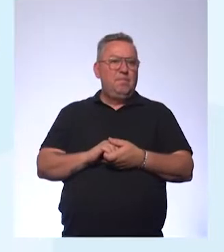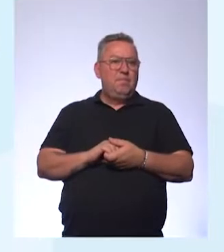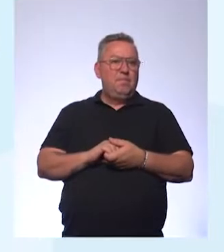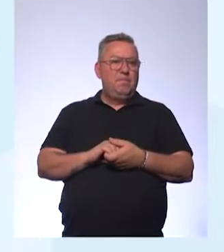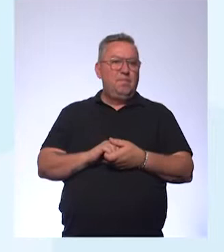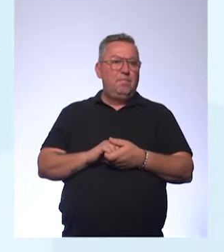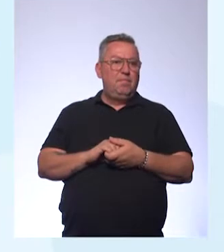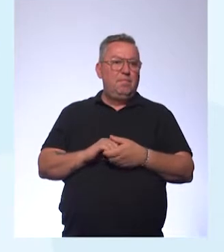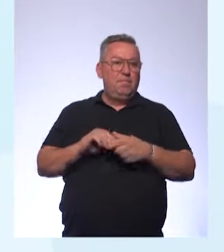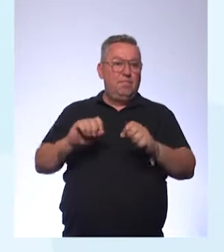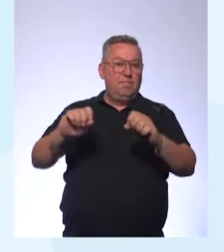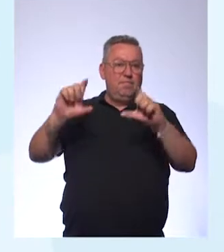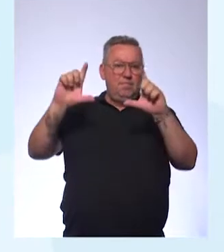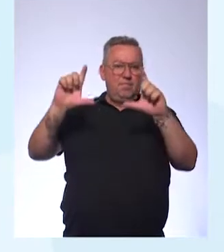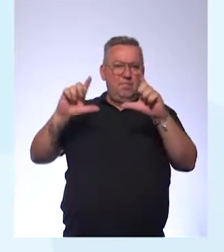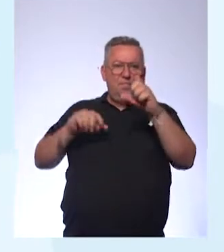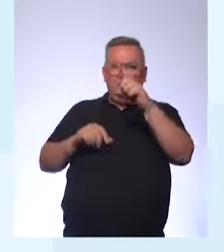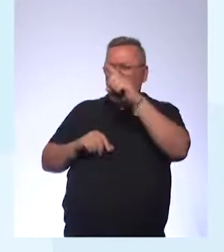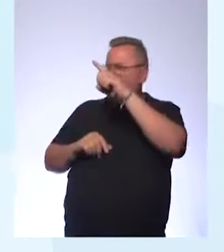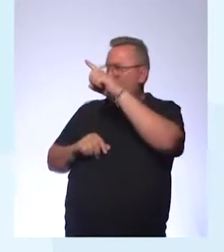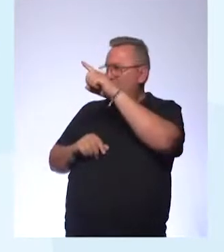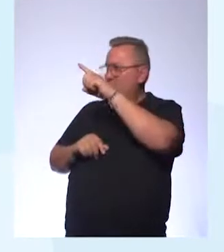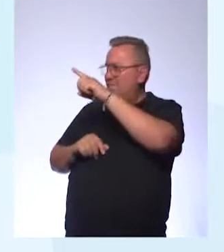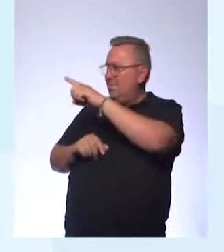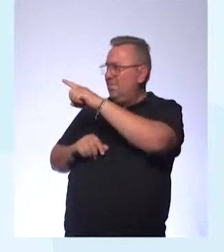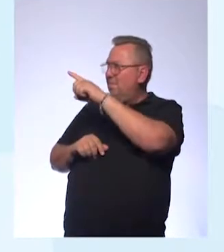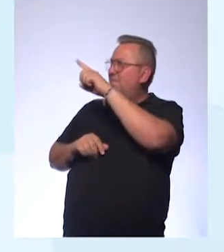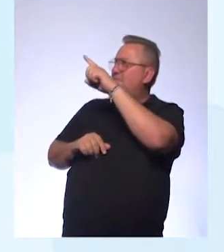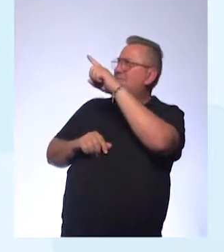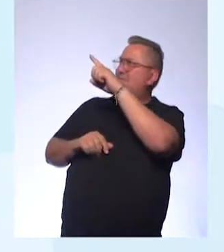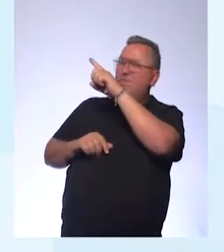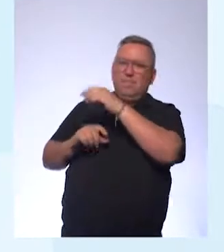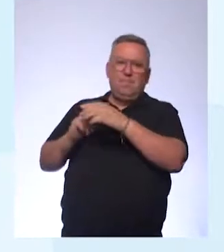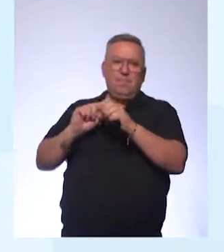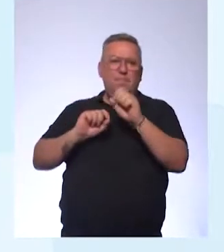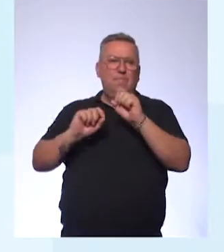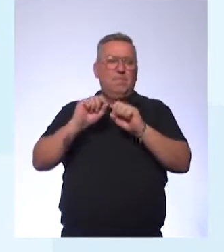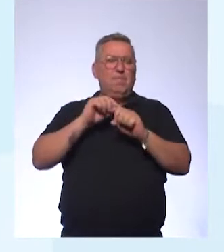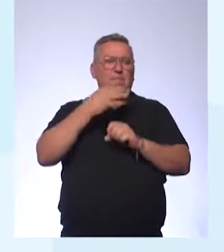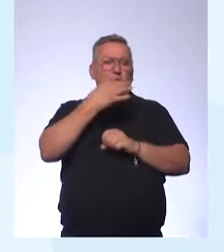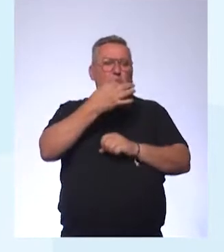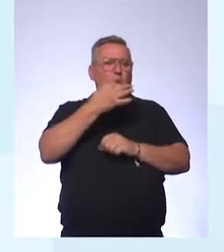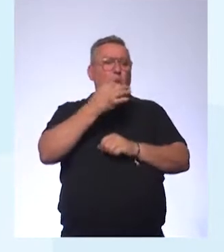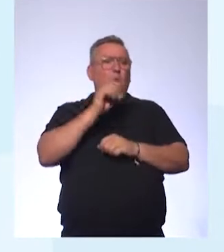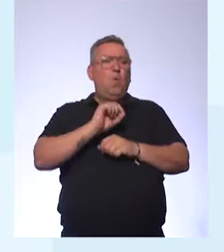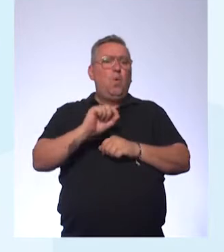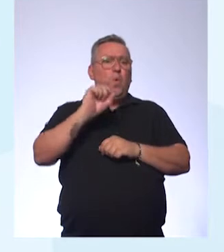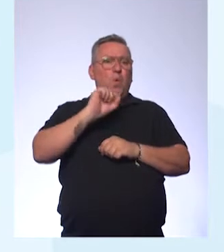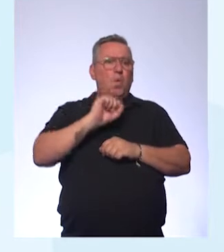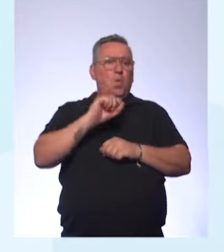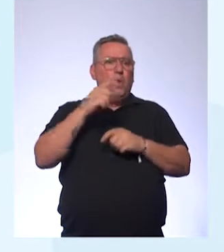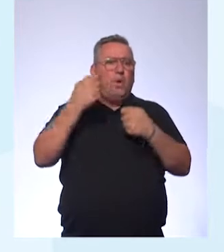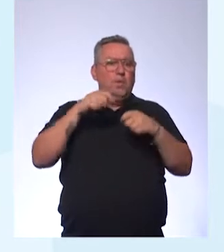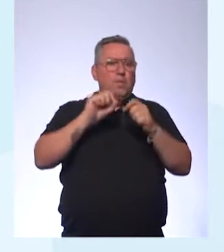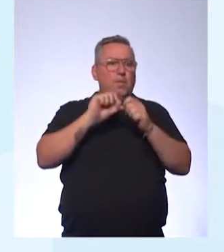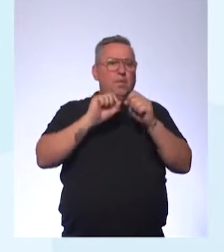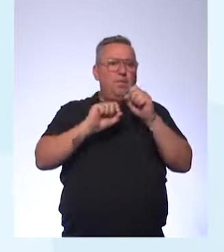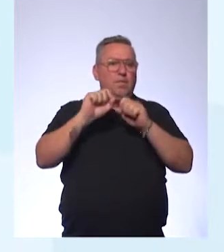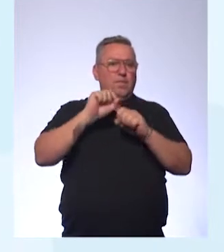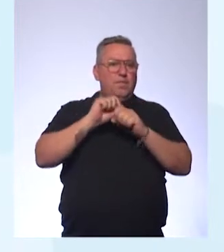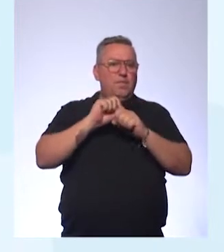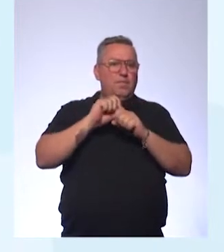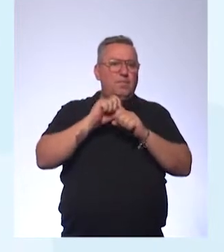O que essas imagens elas estão retratando? E na sua opinião, o que deve ter causado